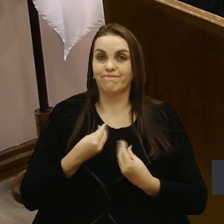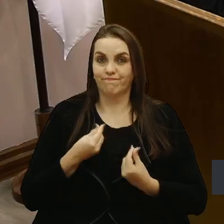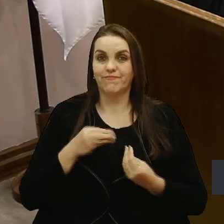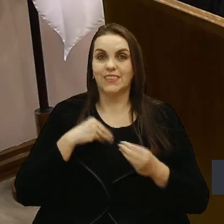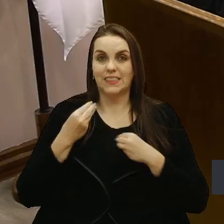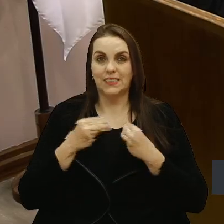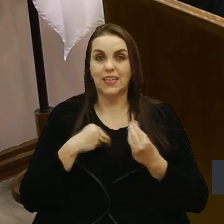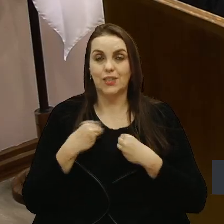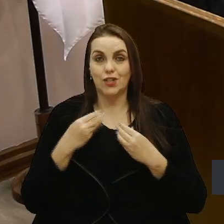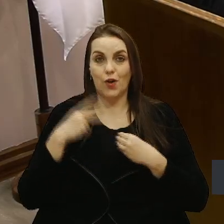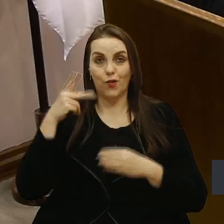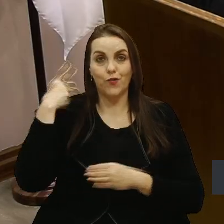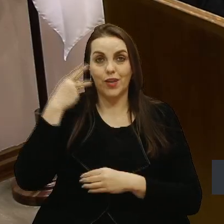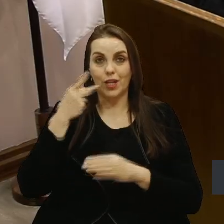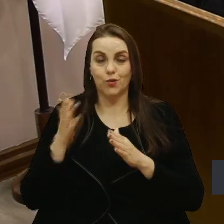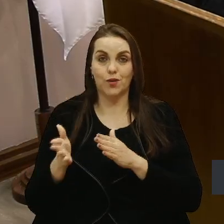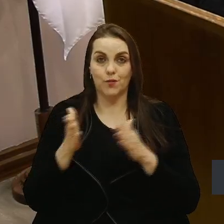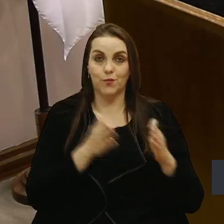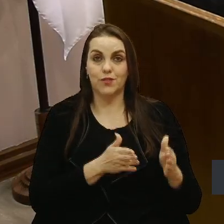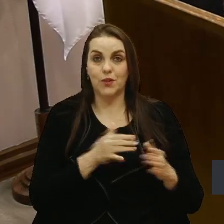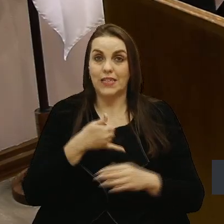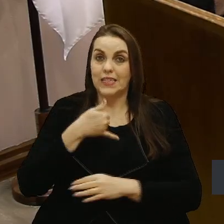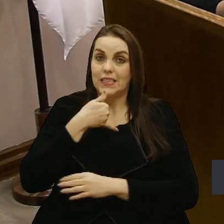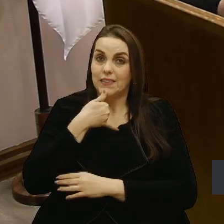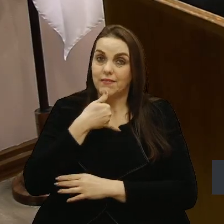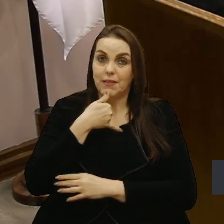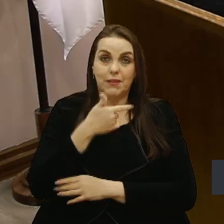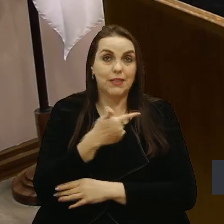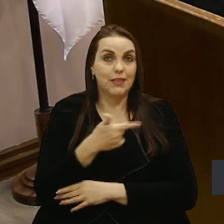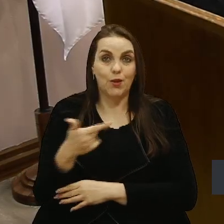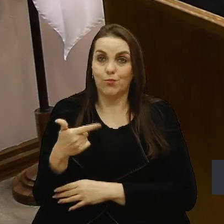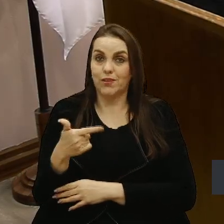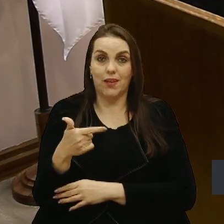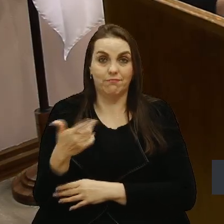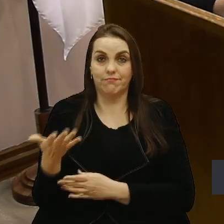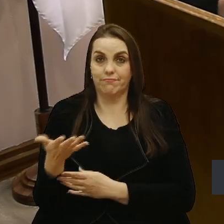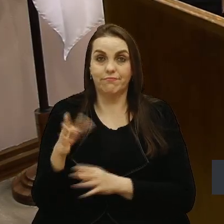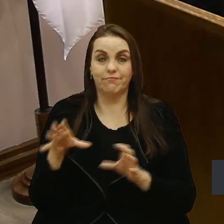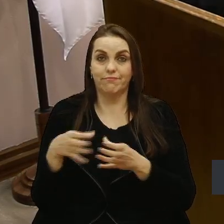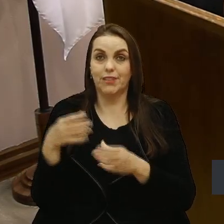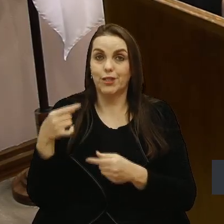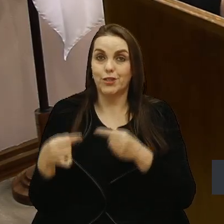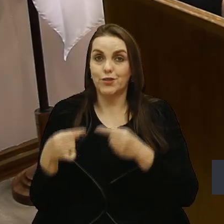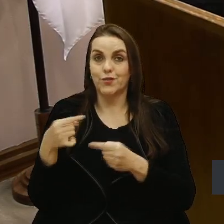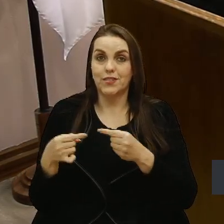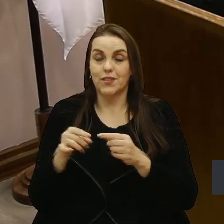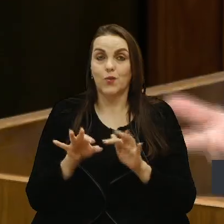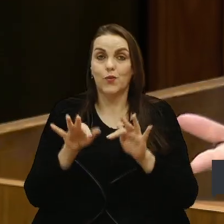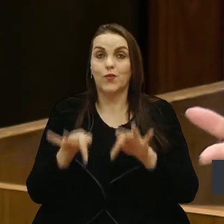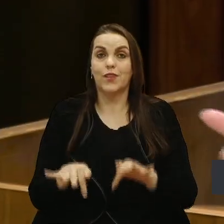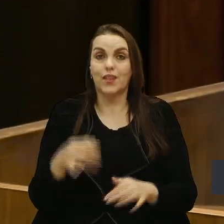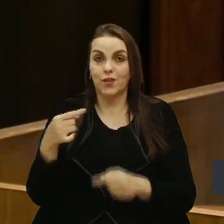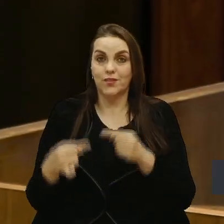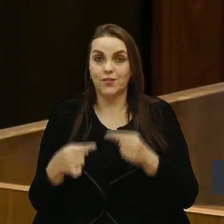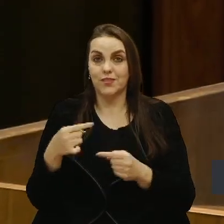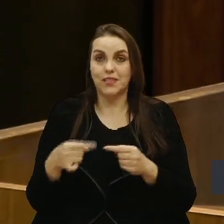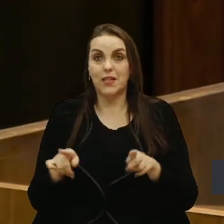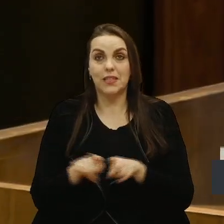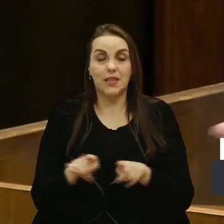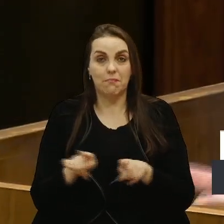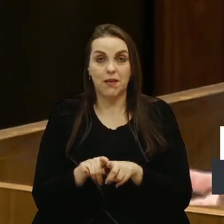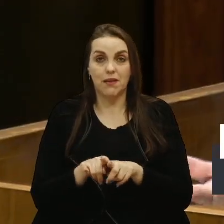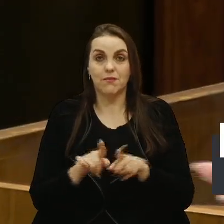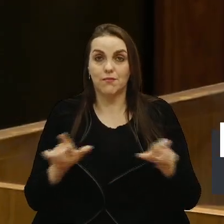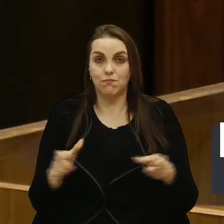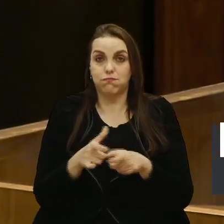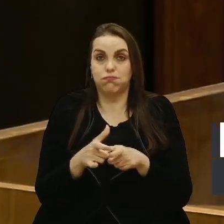como vereadora de oposição, que infelizmente não tem quórum, muitas vezes na discussão, no final da discussão, muitas vezes até mesmo para o pequeno